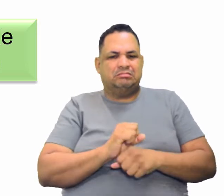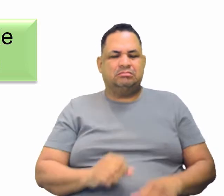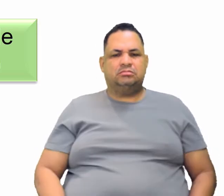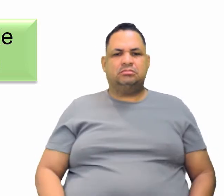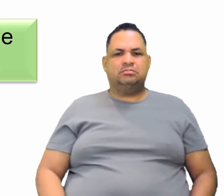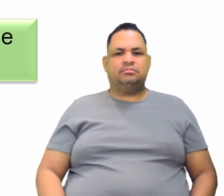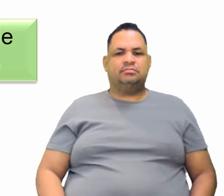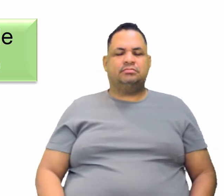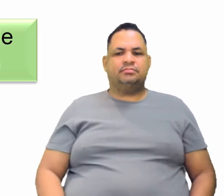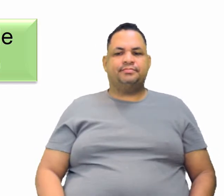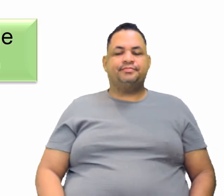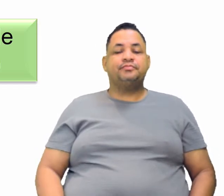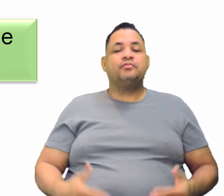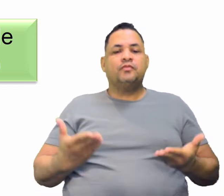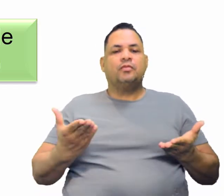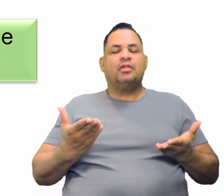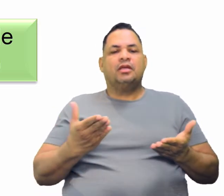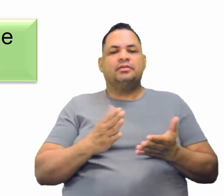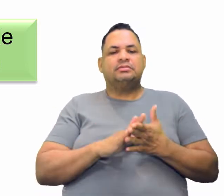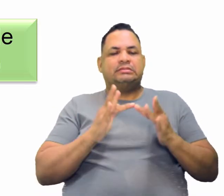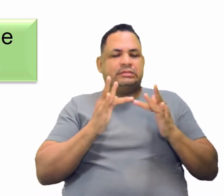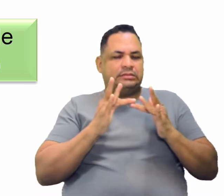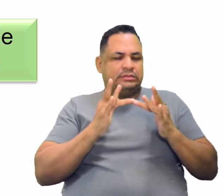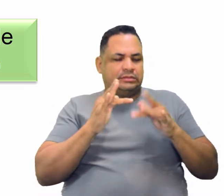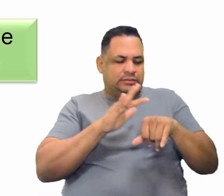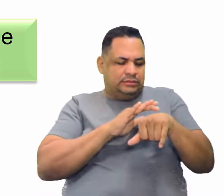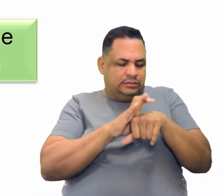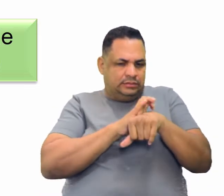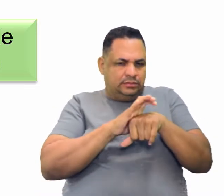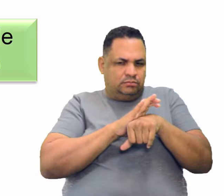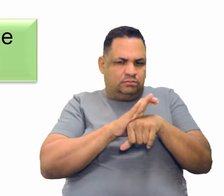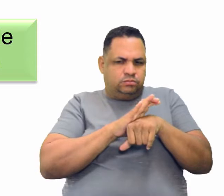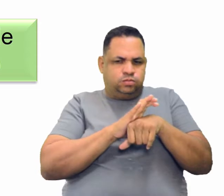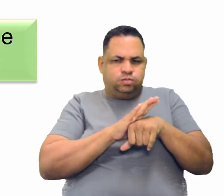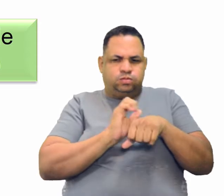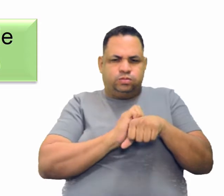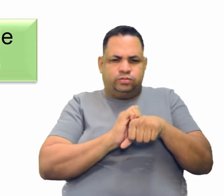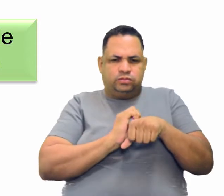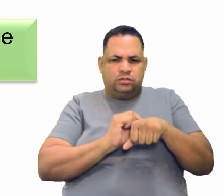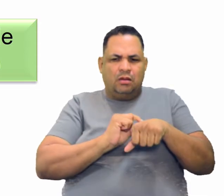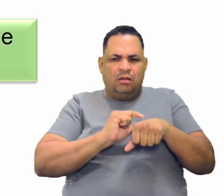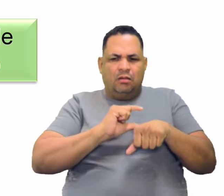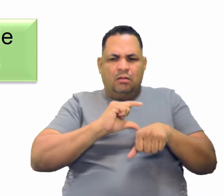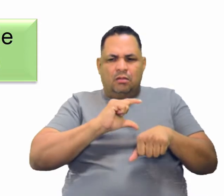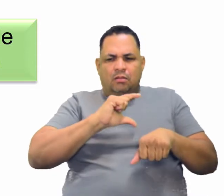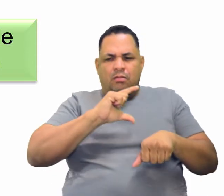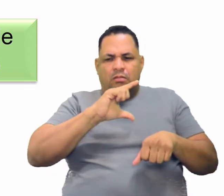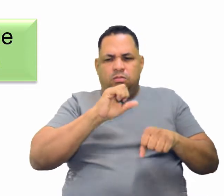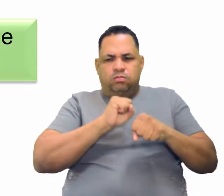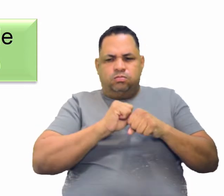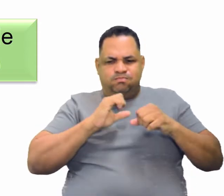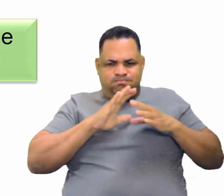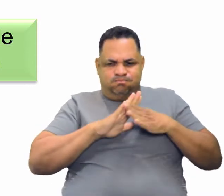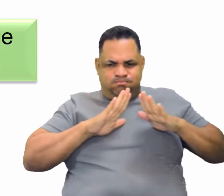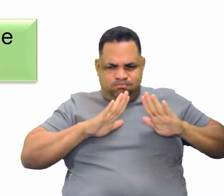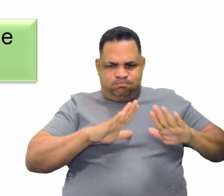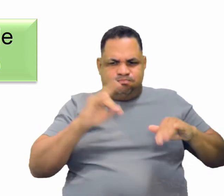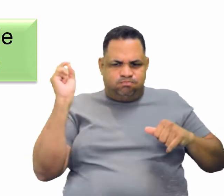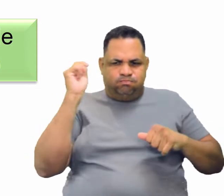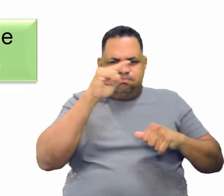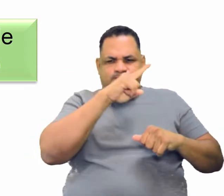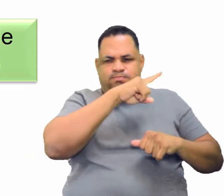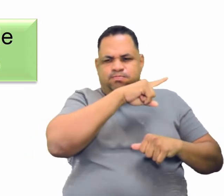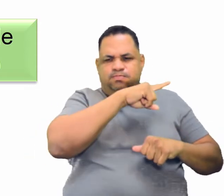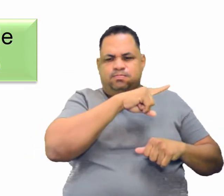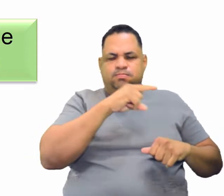parado, certo? E aquele atrito estático, ele vai crescendo à medida que tu está aplicando a força, ou seja, ele está se opondo ao